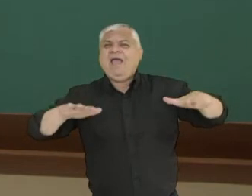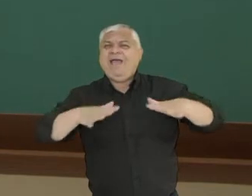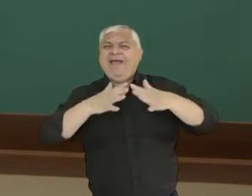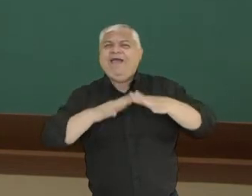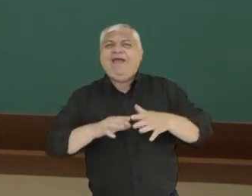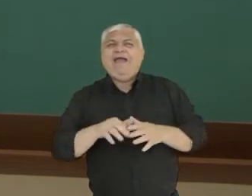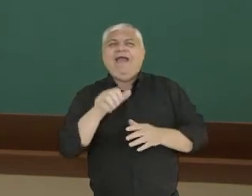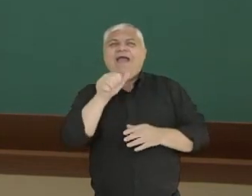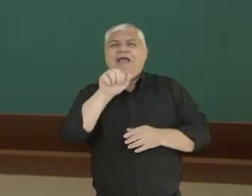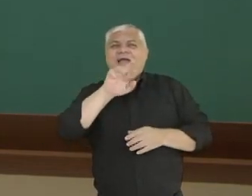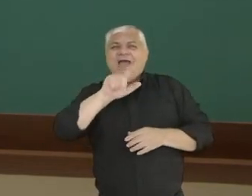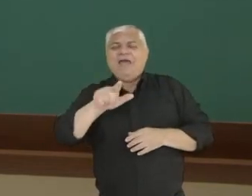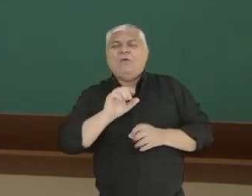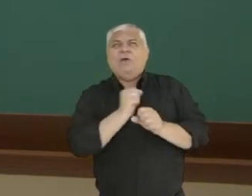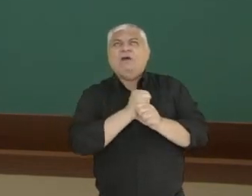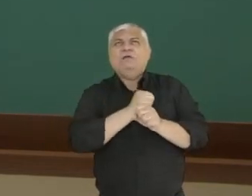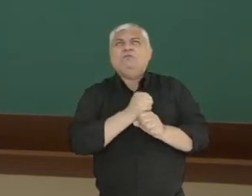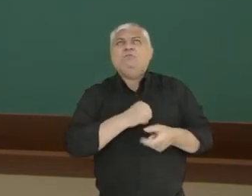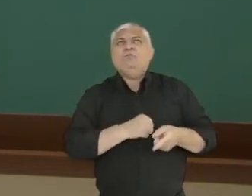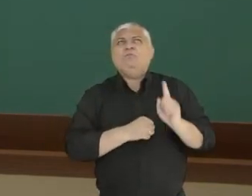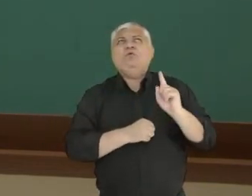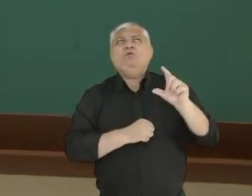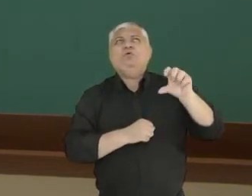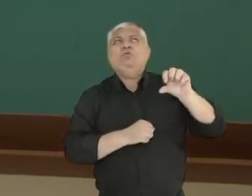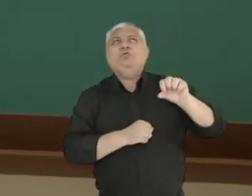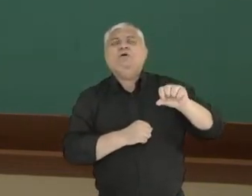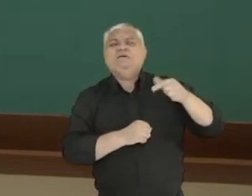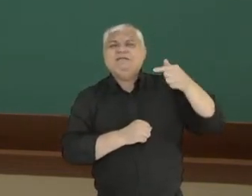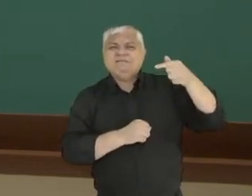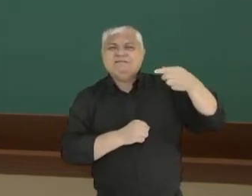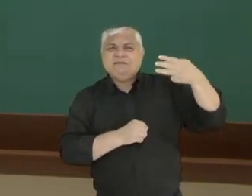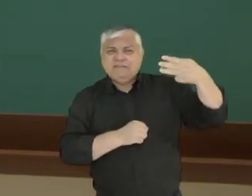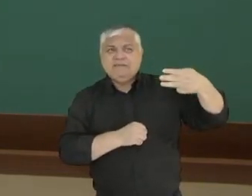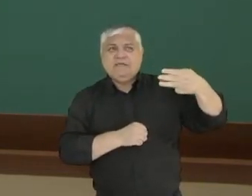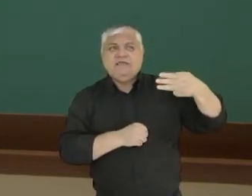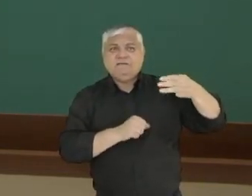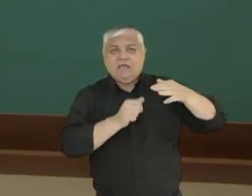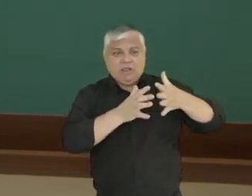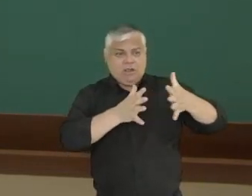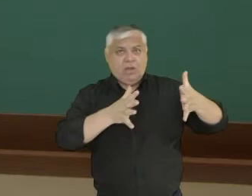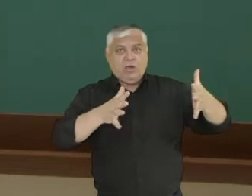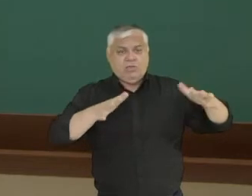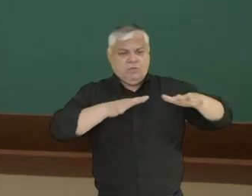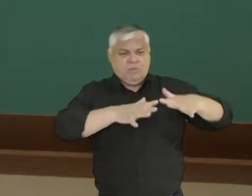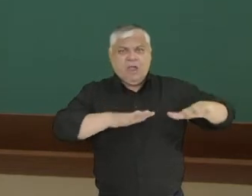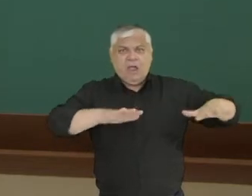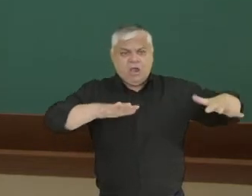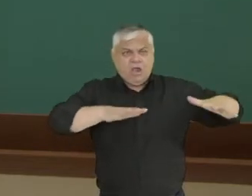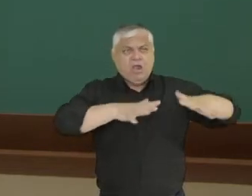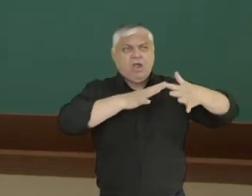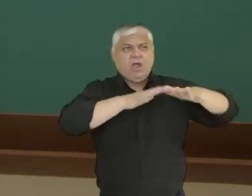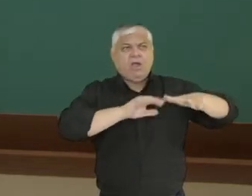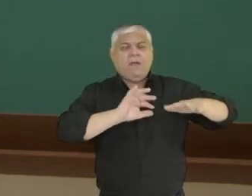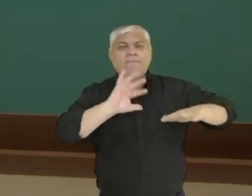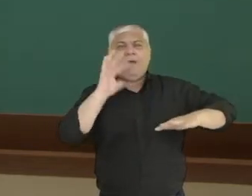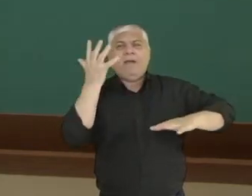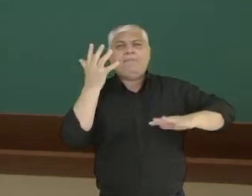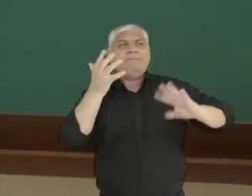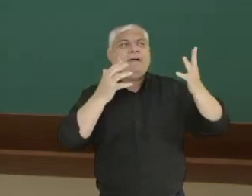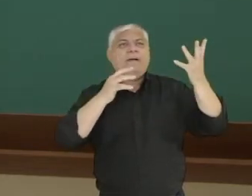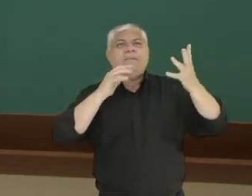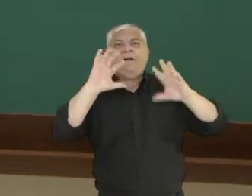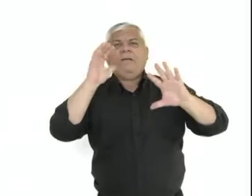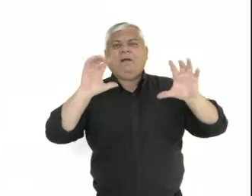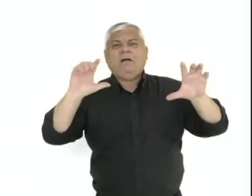em 1973, ele ocupava uma área bastante grande. Porém, vários fenômenos foram acontecendo até que